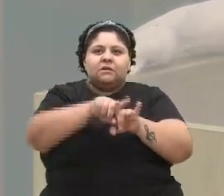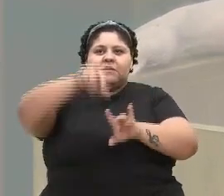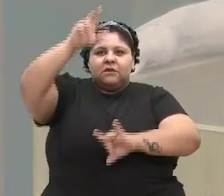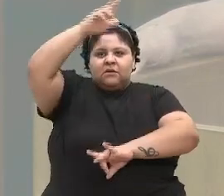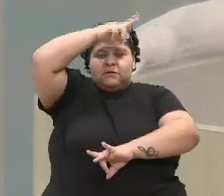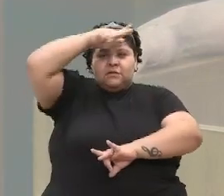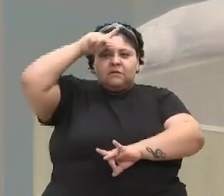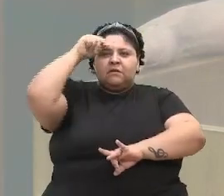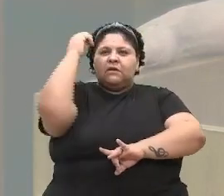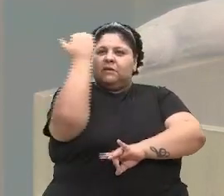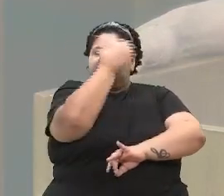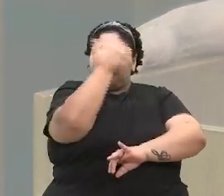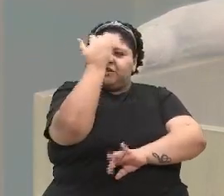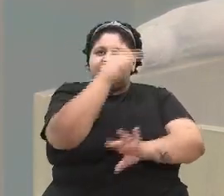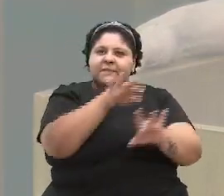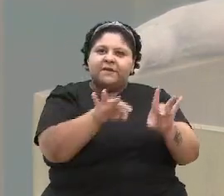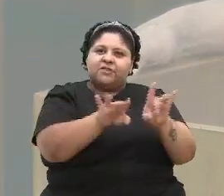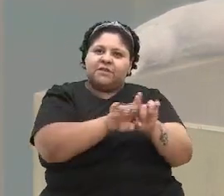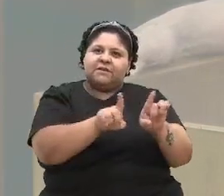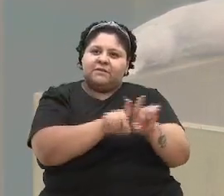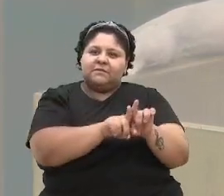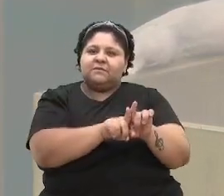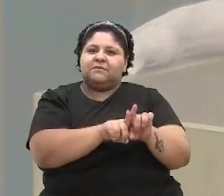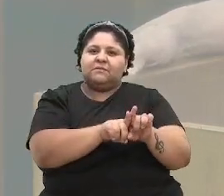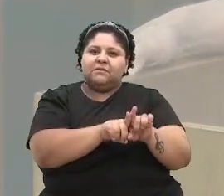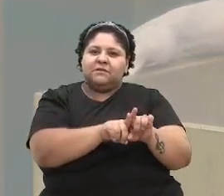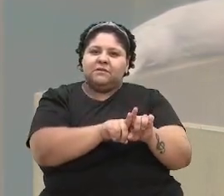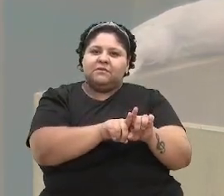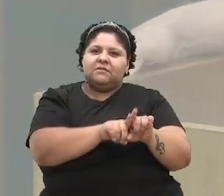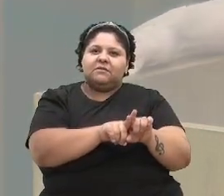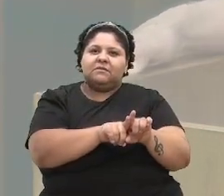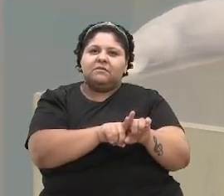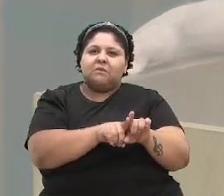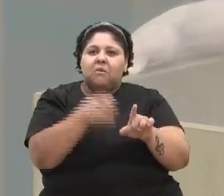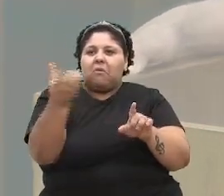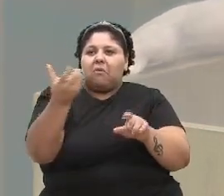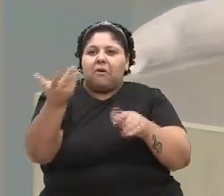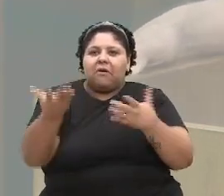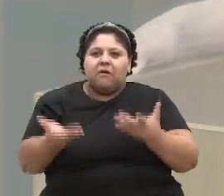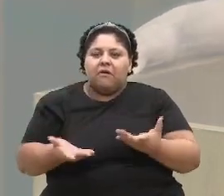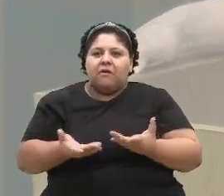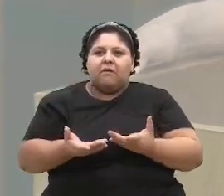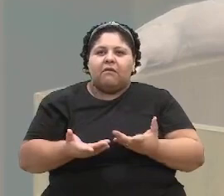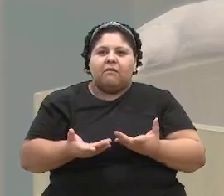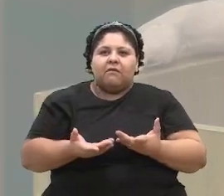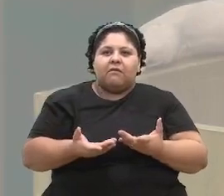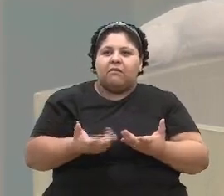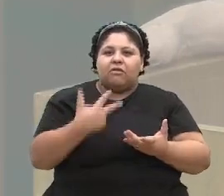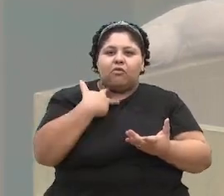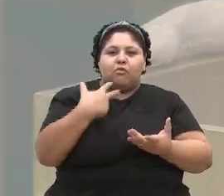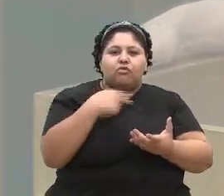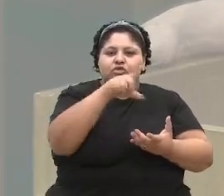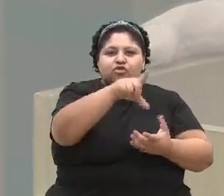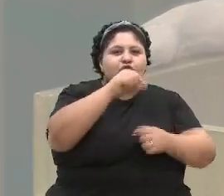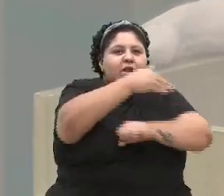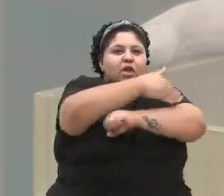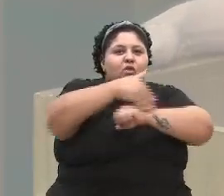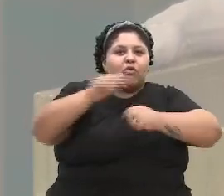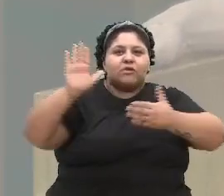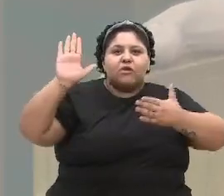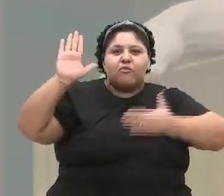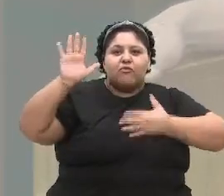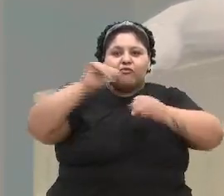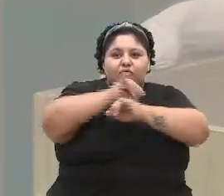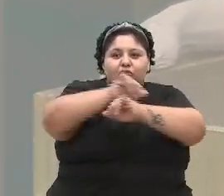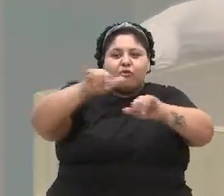muito pouco vai fazer antes da eleição dessas vontades. Ele nem pôde escolher ruas que ele prometeu em campanha